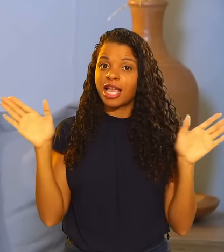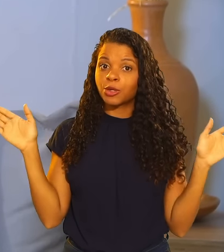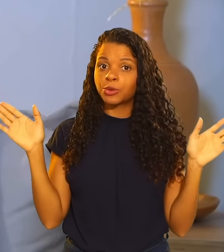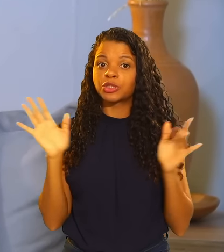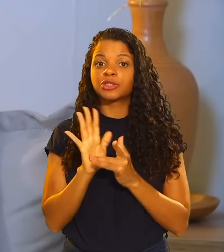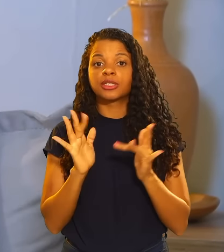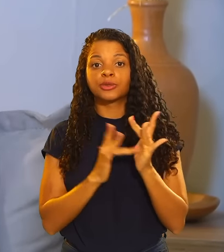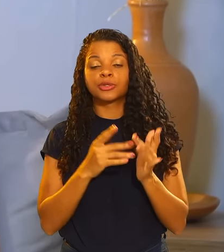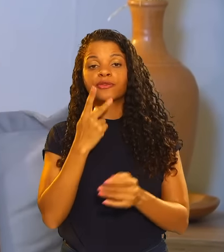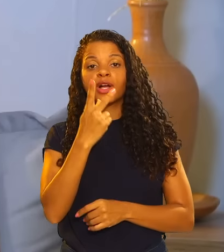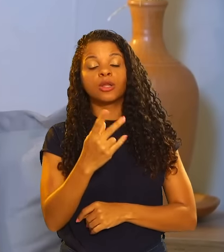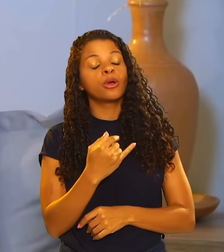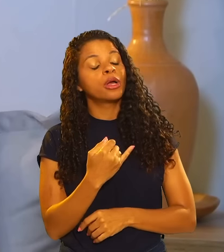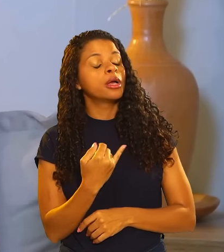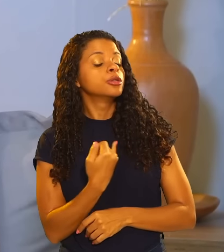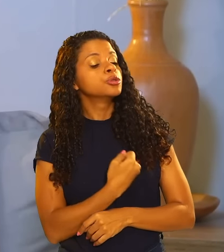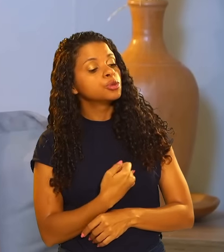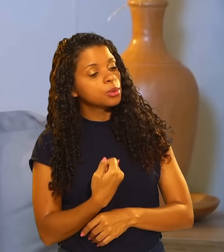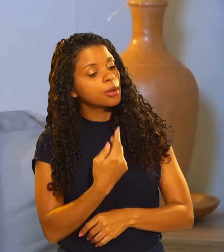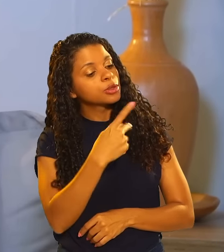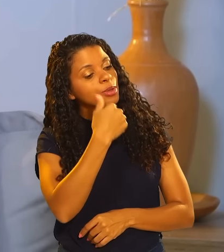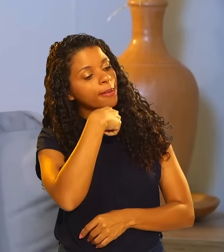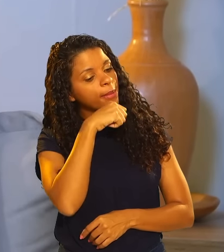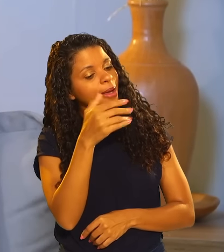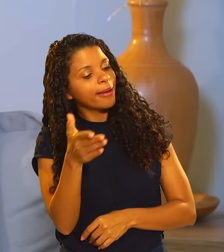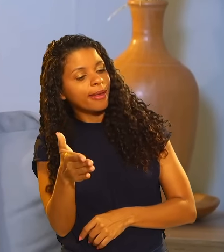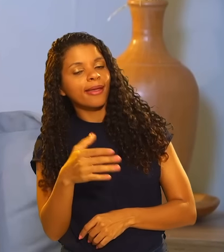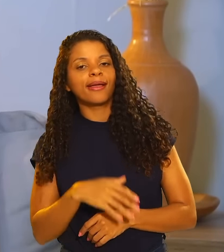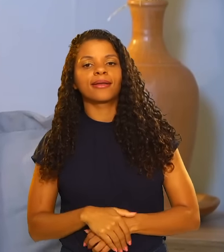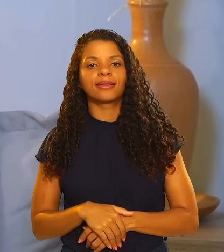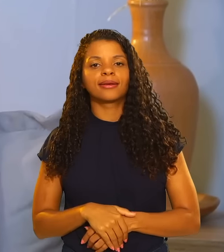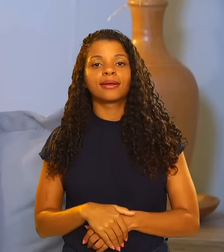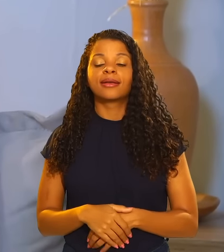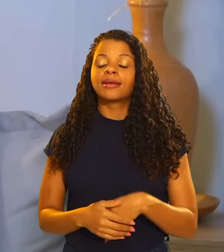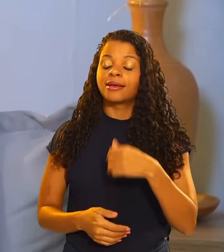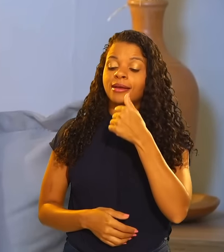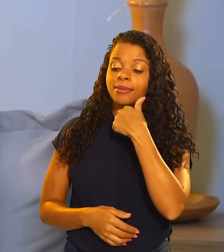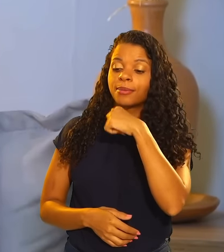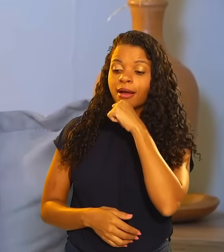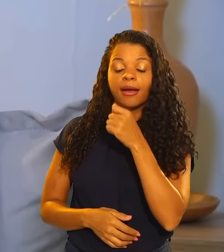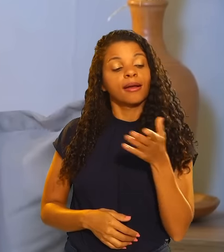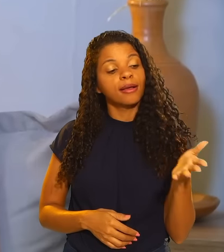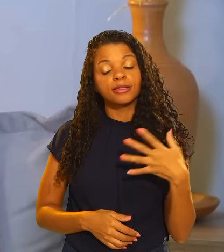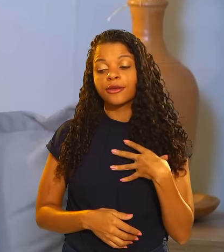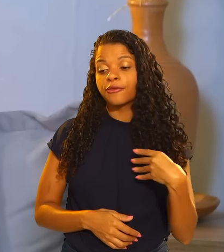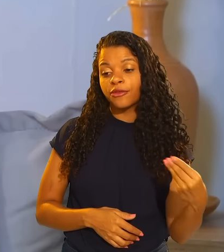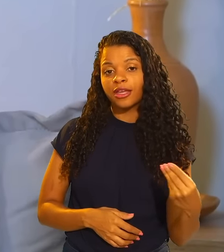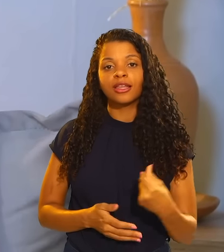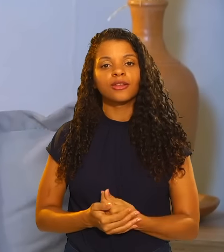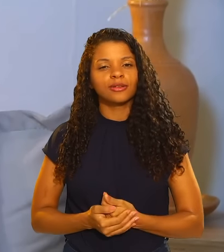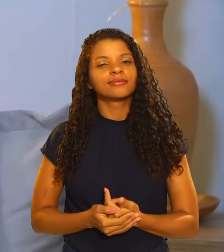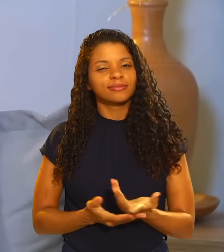mesmo, em tanto meio sofrimento, ele lembrou da sua mãe e falou, ó, João, cuida dela agora. Ele não esqueceu da mãe. Então, Jesus em nenhum